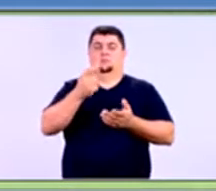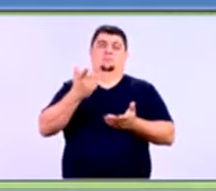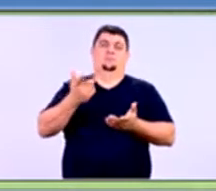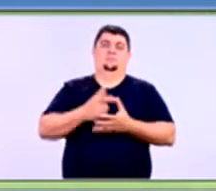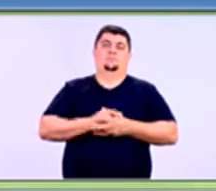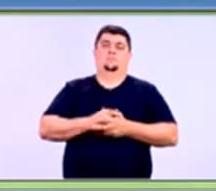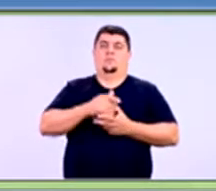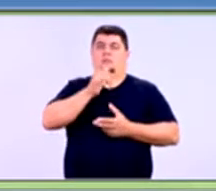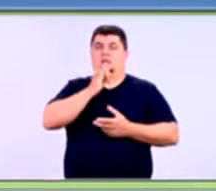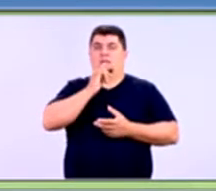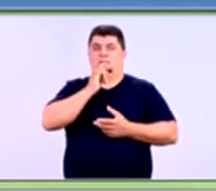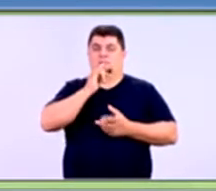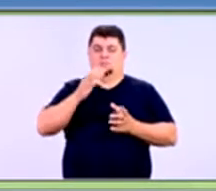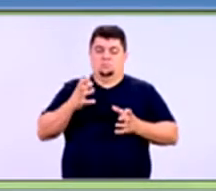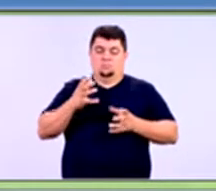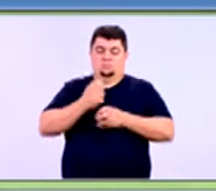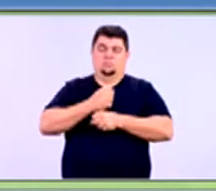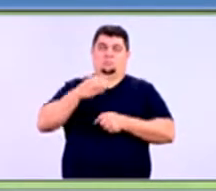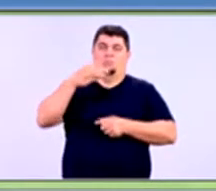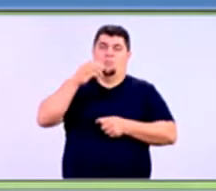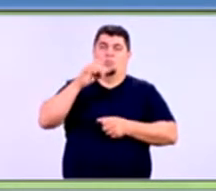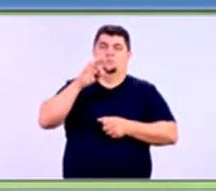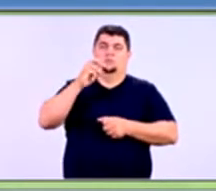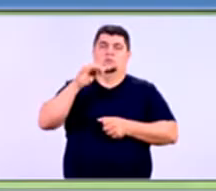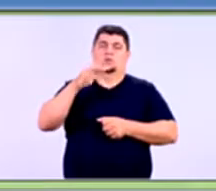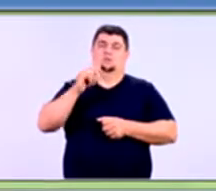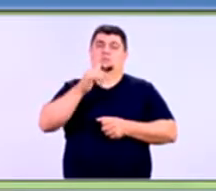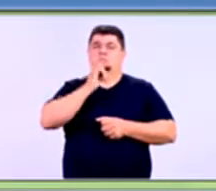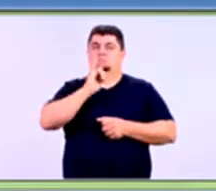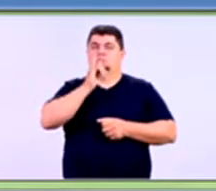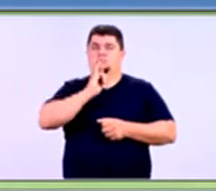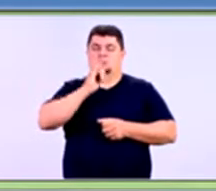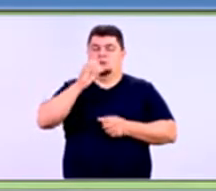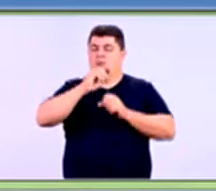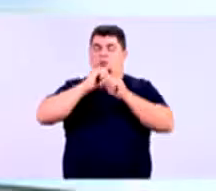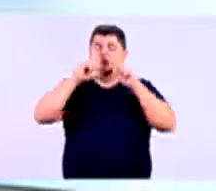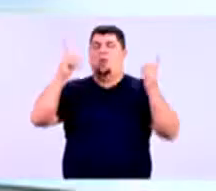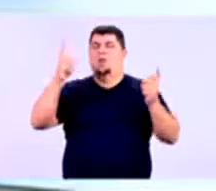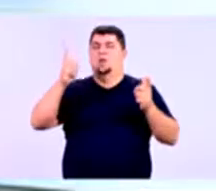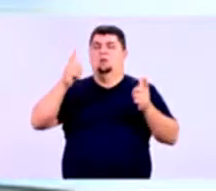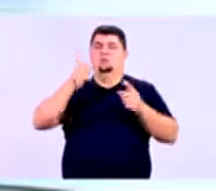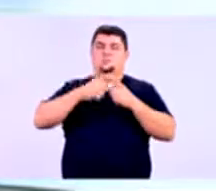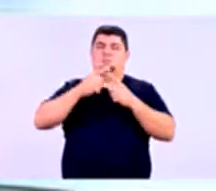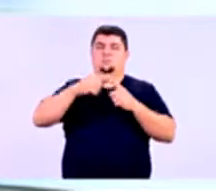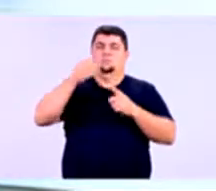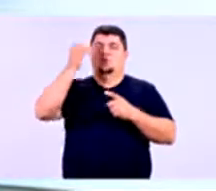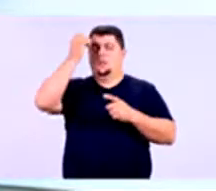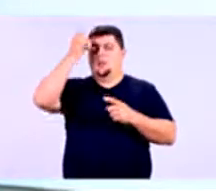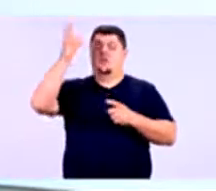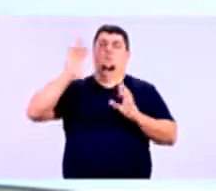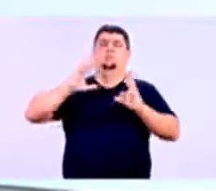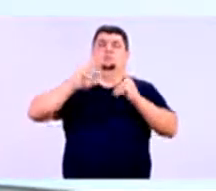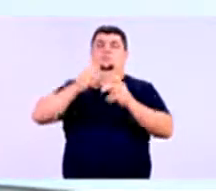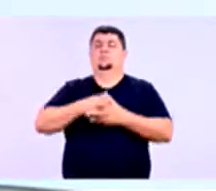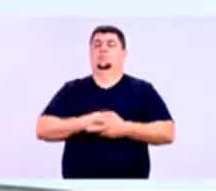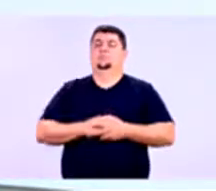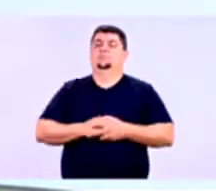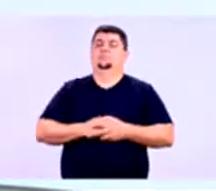ou seja, o meu montante. Vamos ver um exemplo para ficar claro, para ilustrar a aplicação dessas